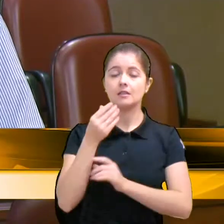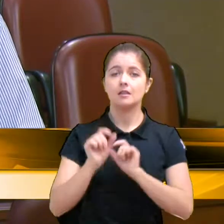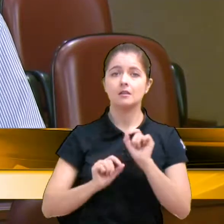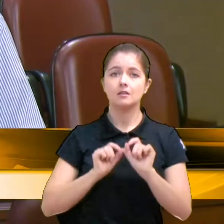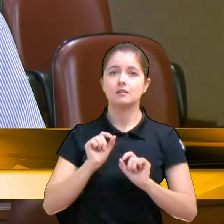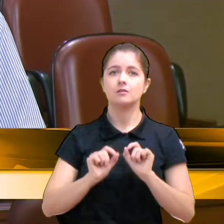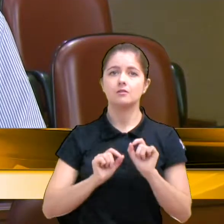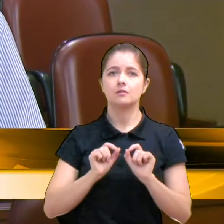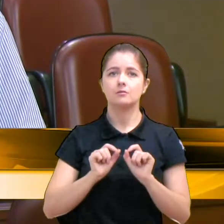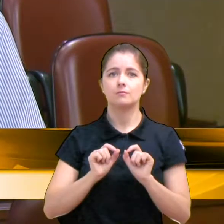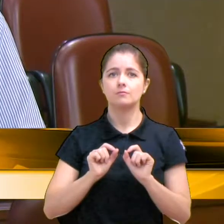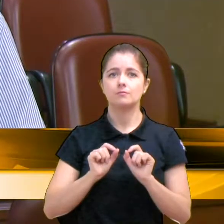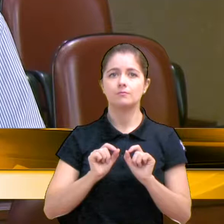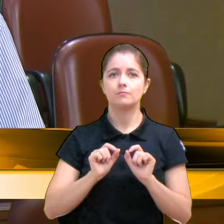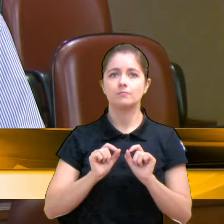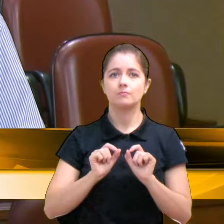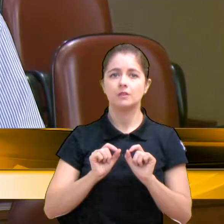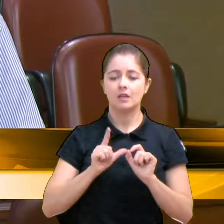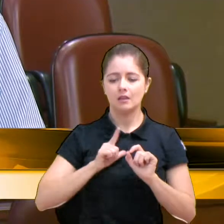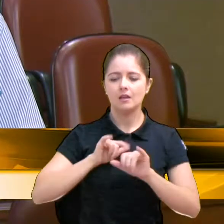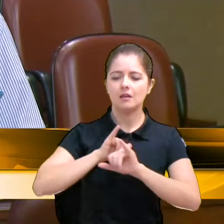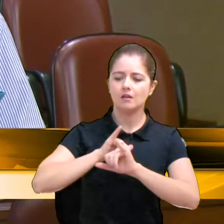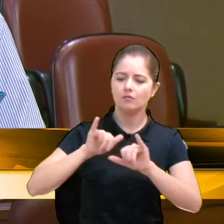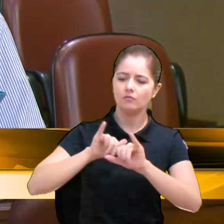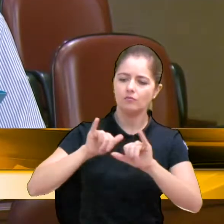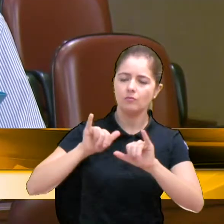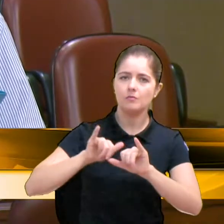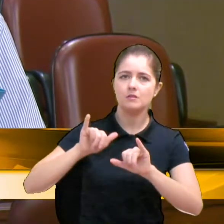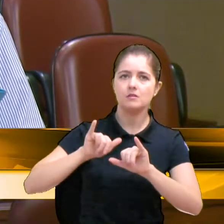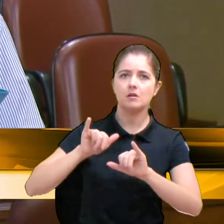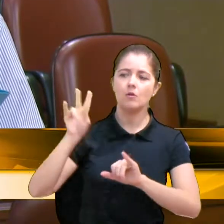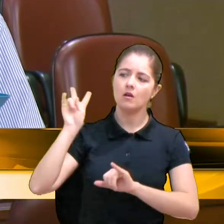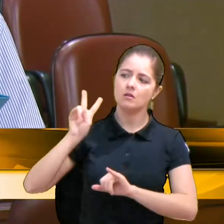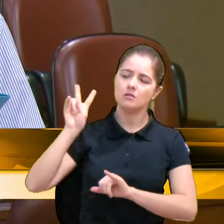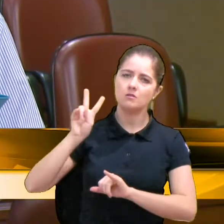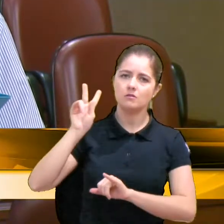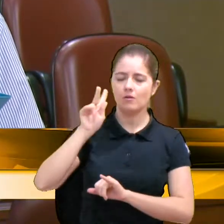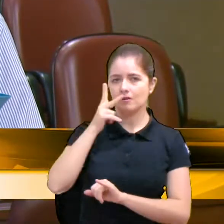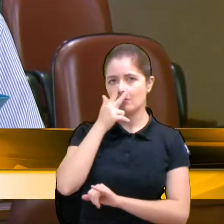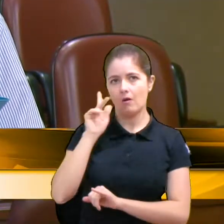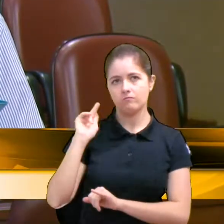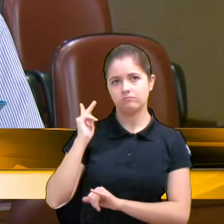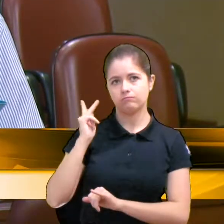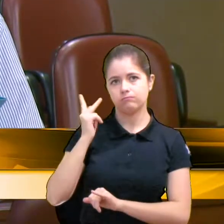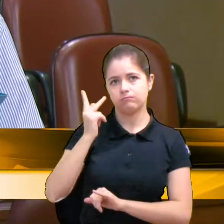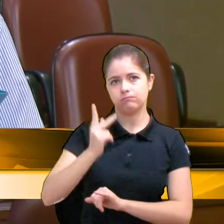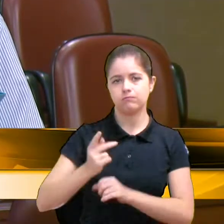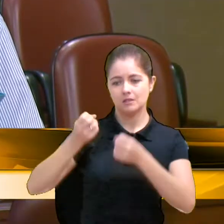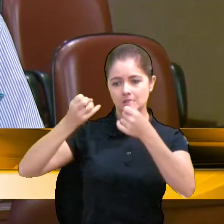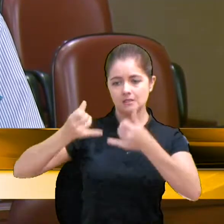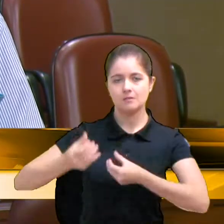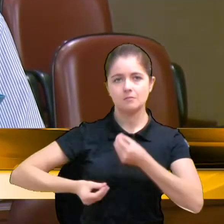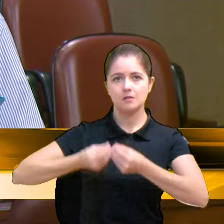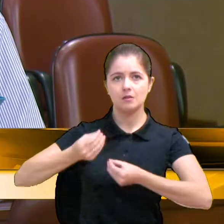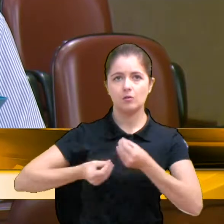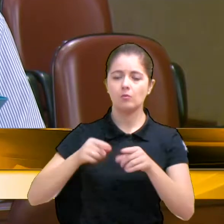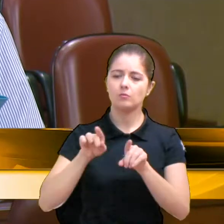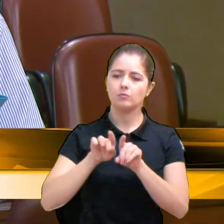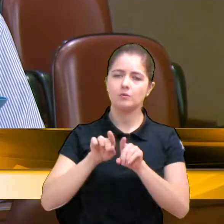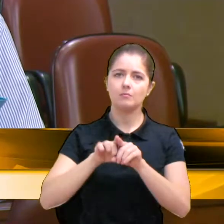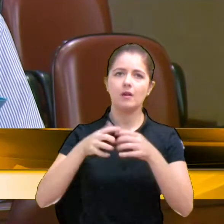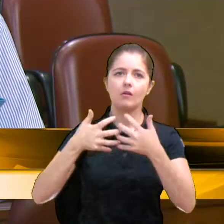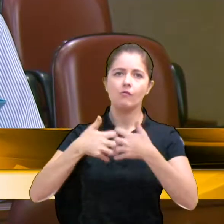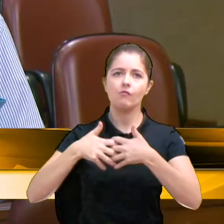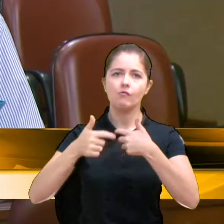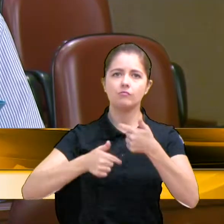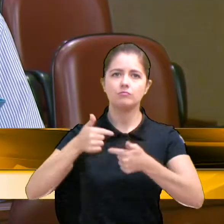transmitidas informações sobre a história do Poder Legislativo Municipal, sobre a estrutura e o funcionamento da Câmara, com ênfase no